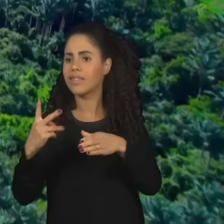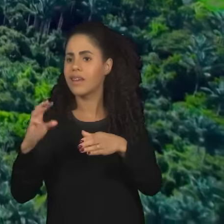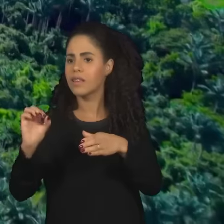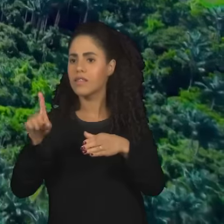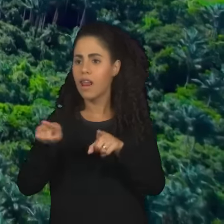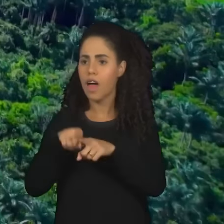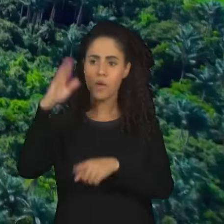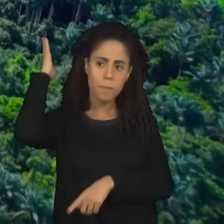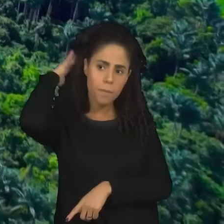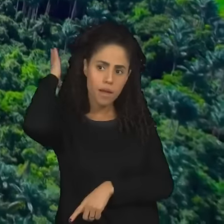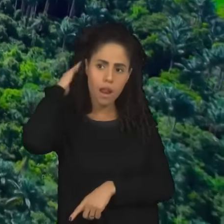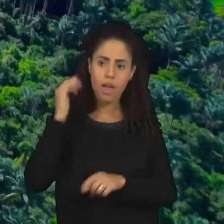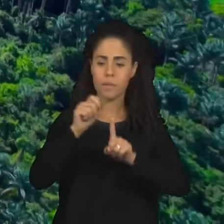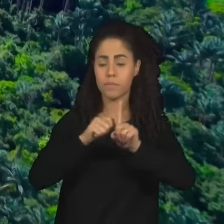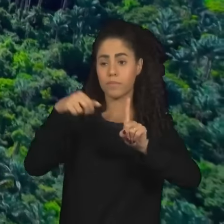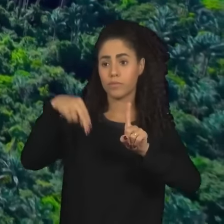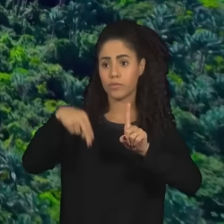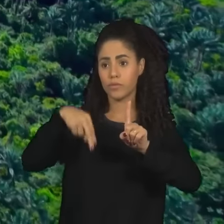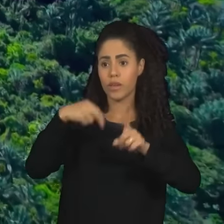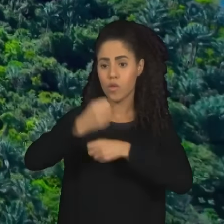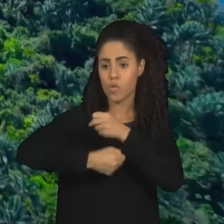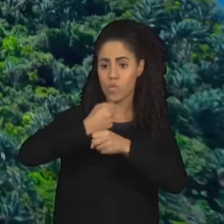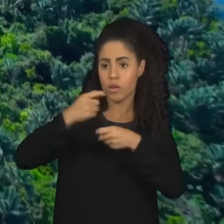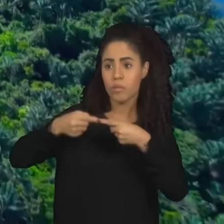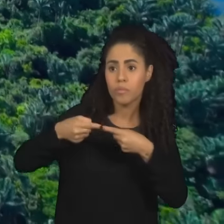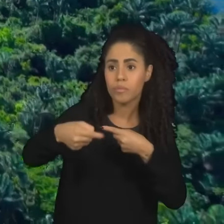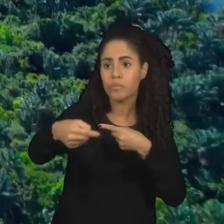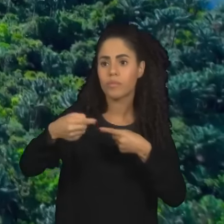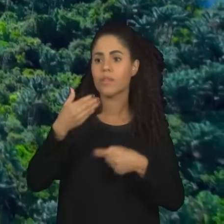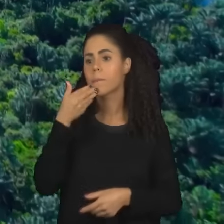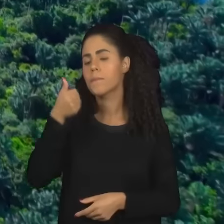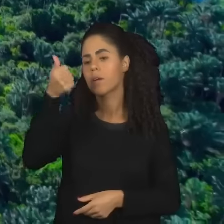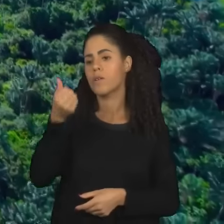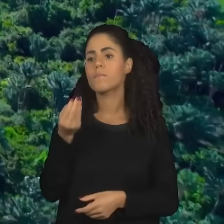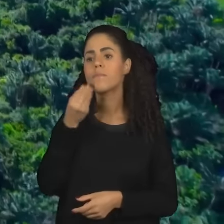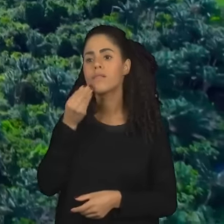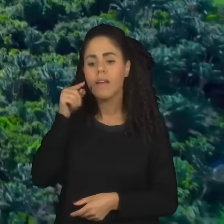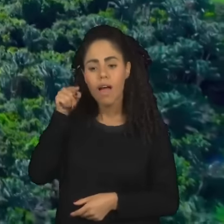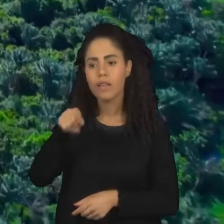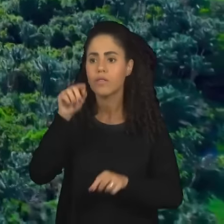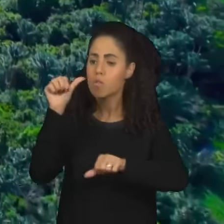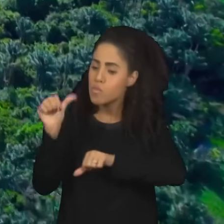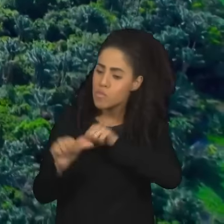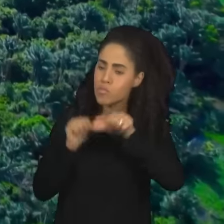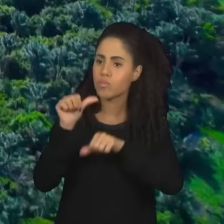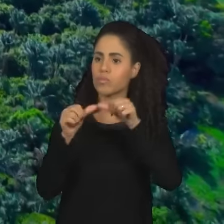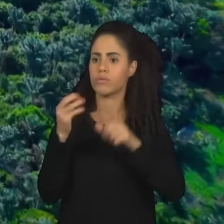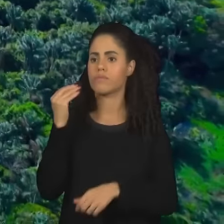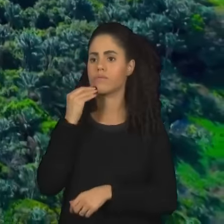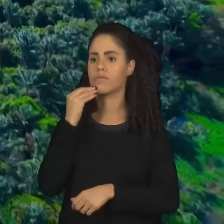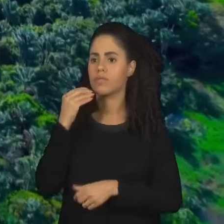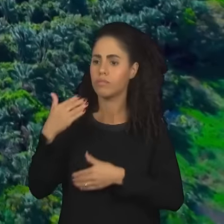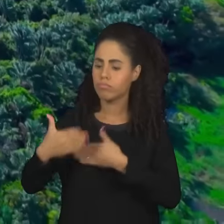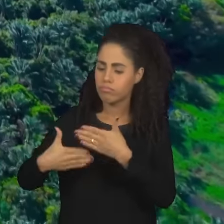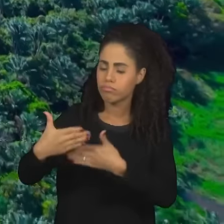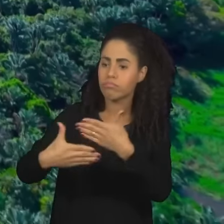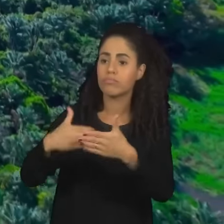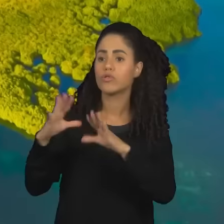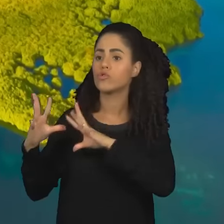em Belém, em novembro do ano que vem, seja a COP que vai fazer mudança na trajetória